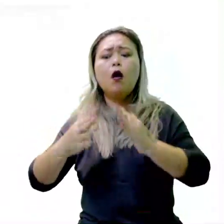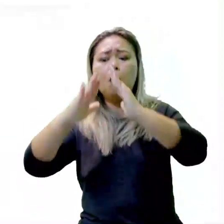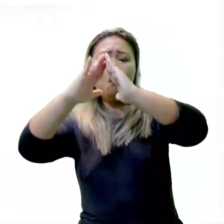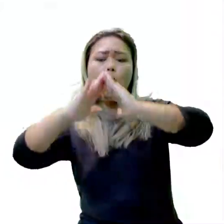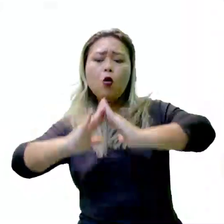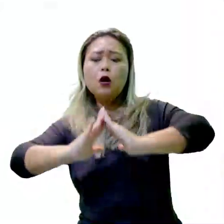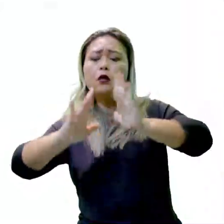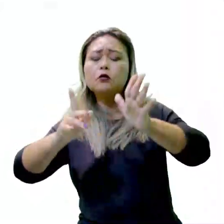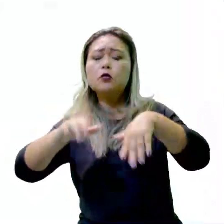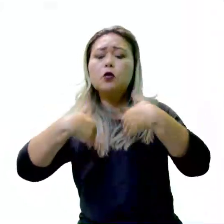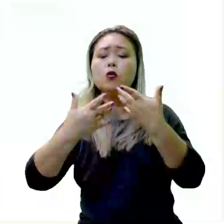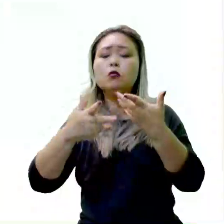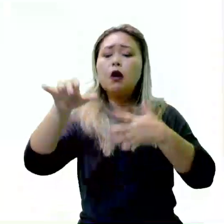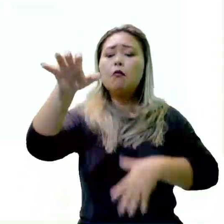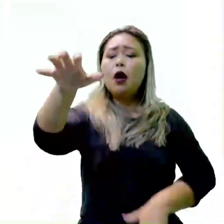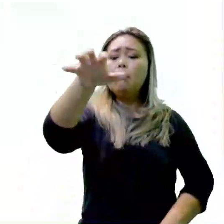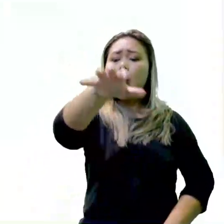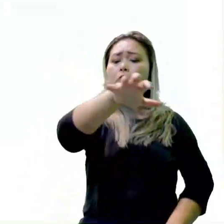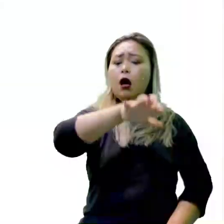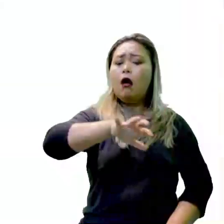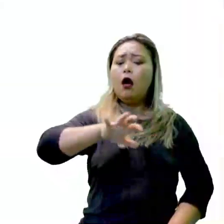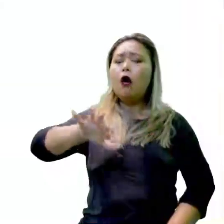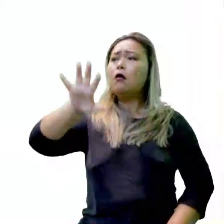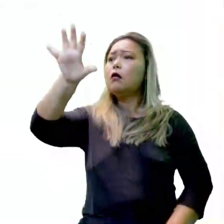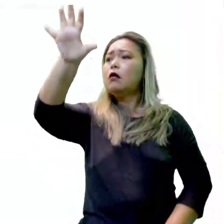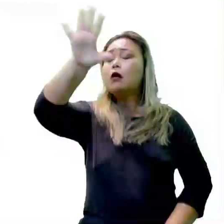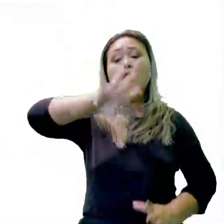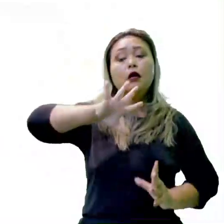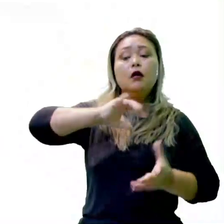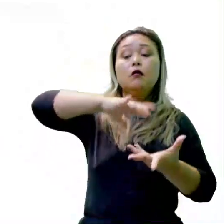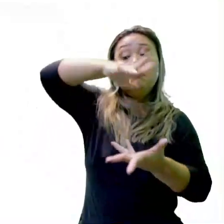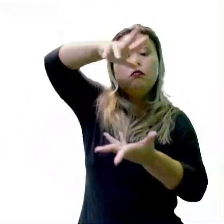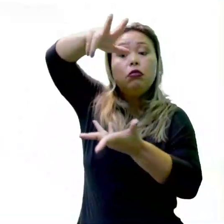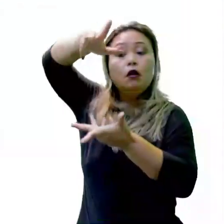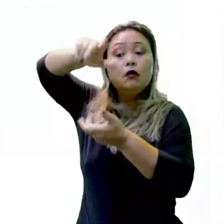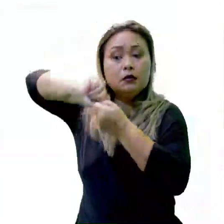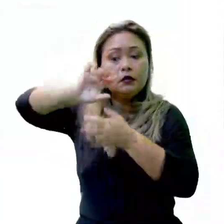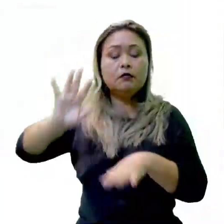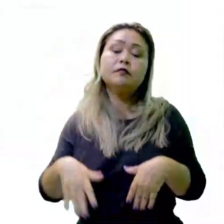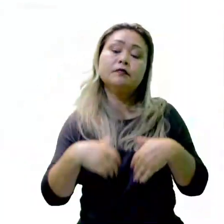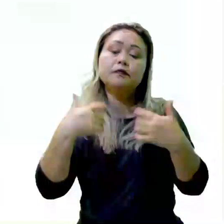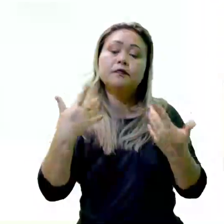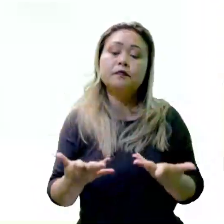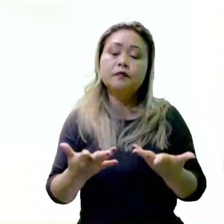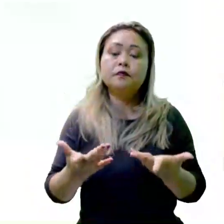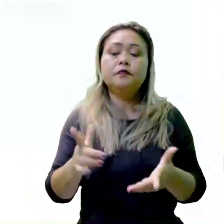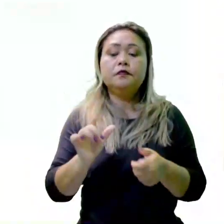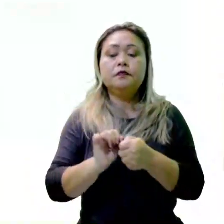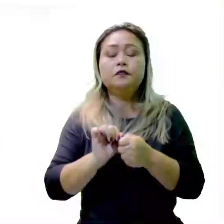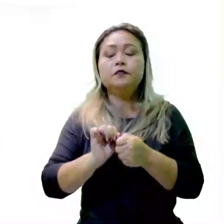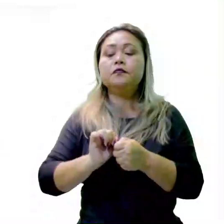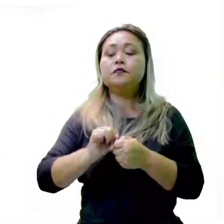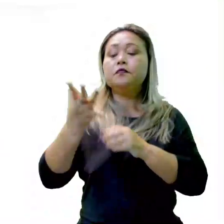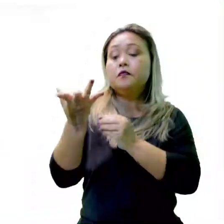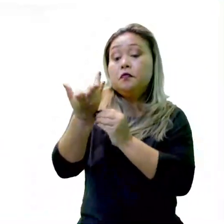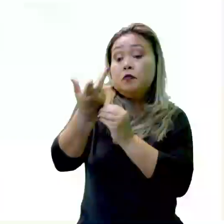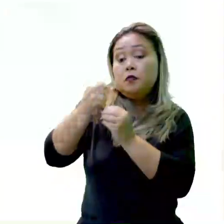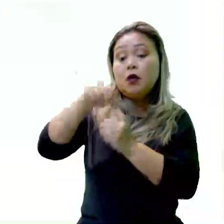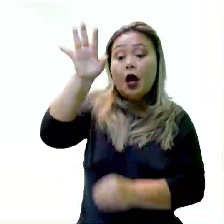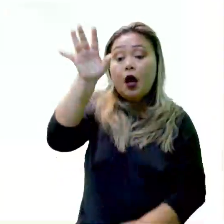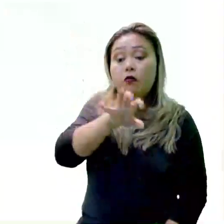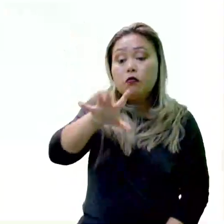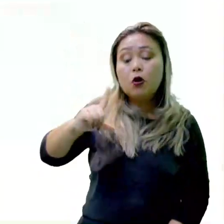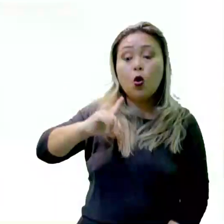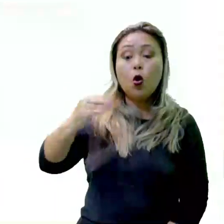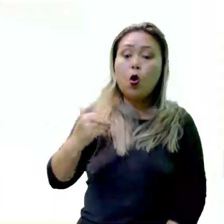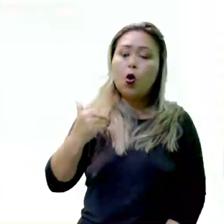morando aí nos diversos continentes do planeta. Então, pessoal, a arte rupestre iniciou